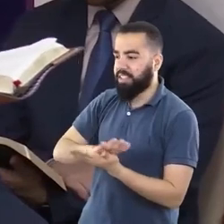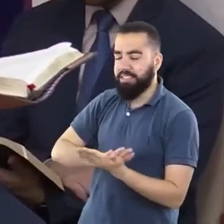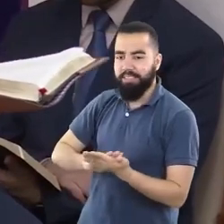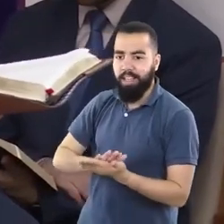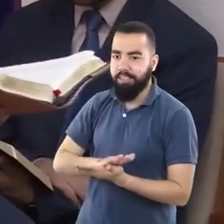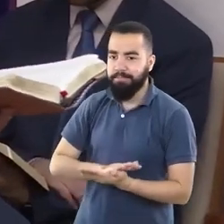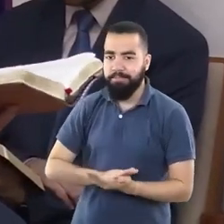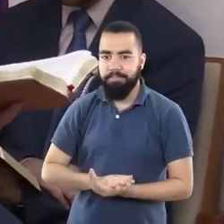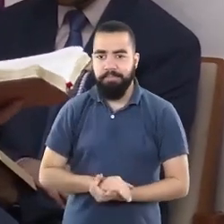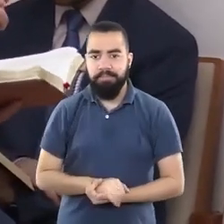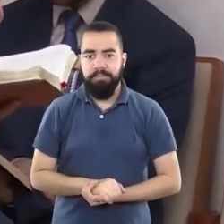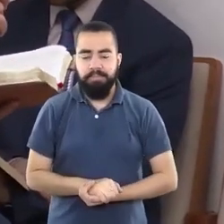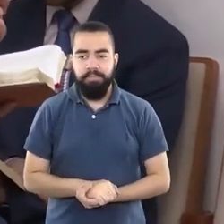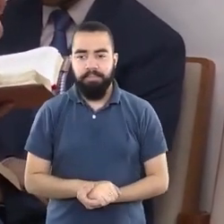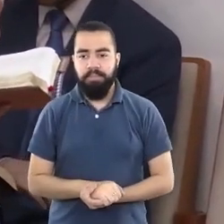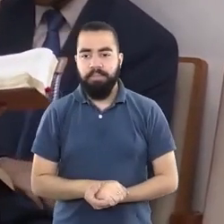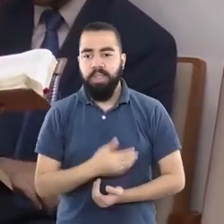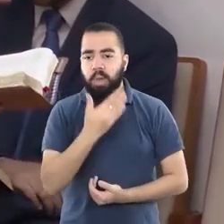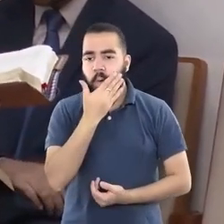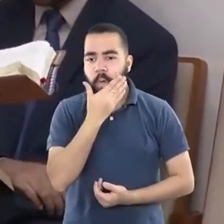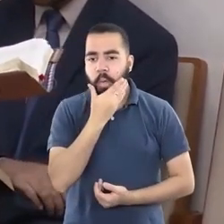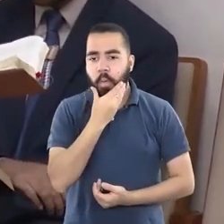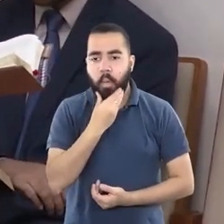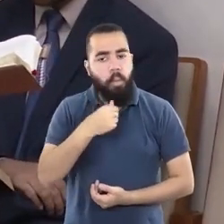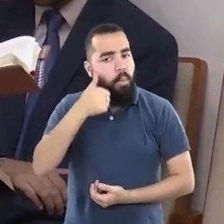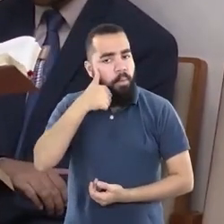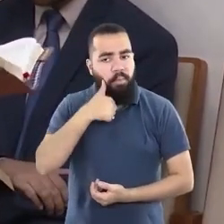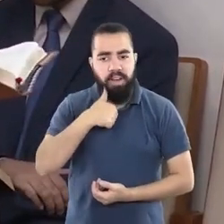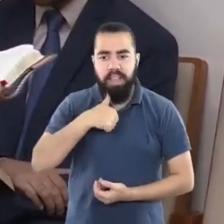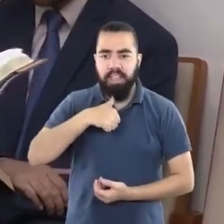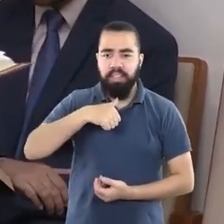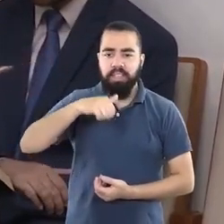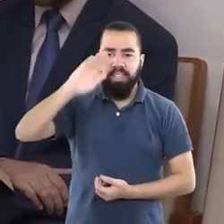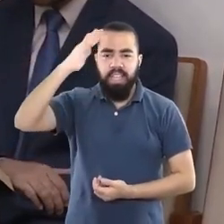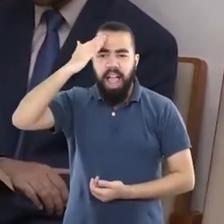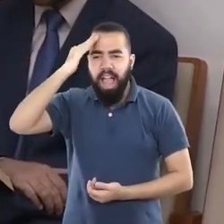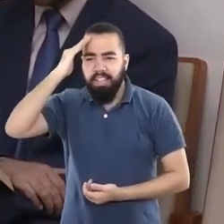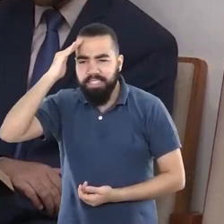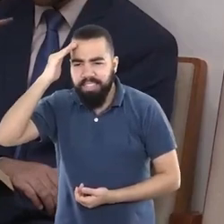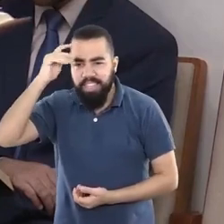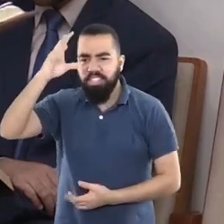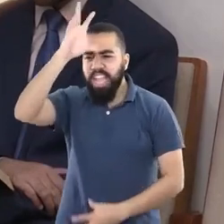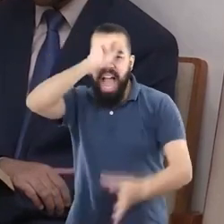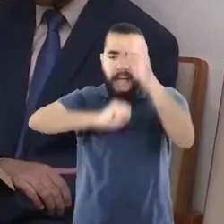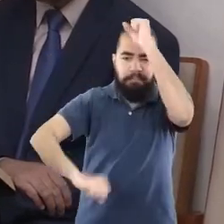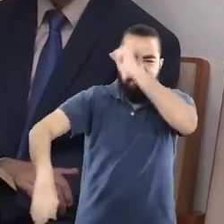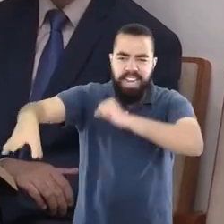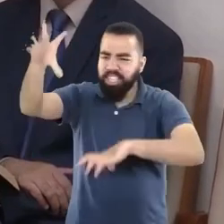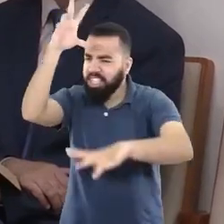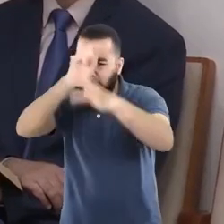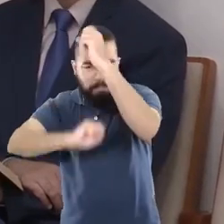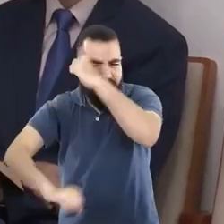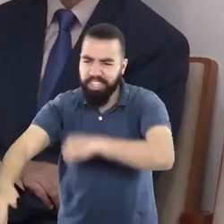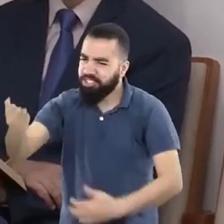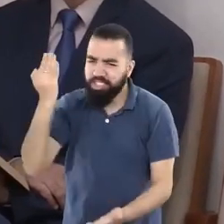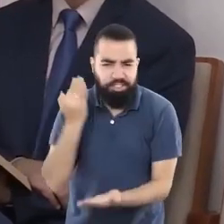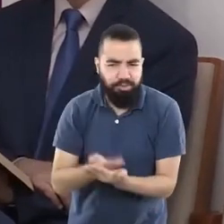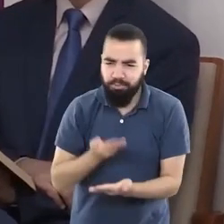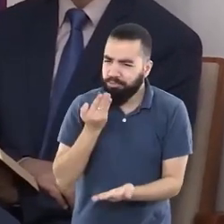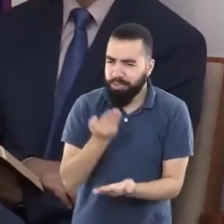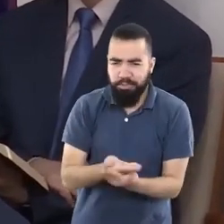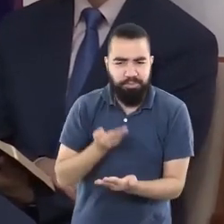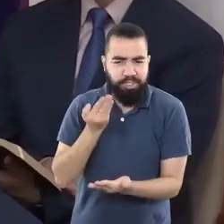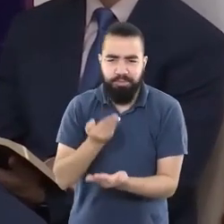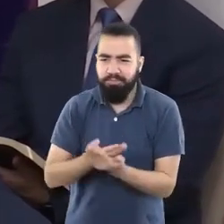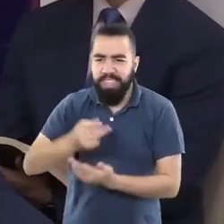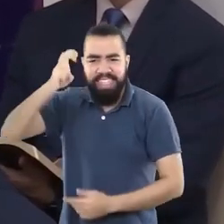sabe, quanto mais um homem conhece, quanto mais ele granjeia conhecimento, quanto mais ele avança na sabedoria